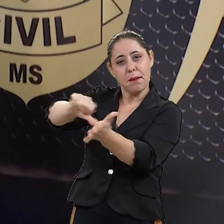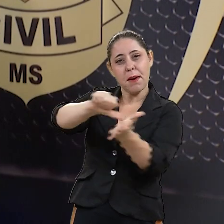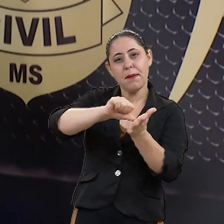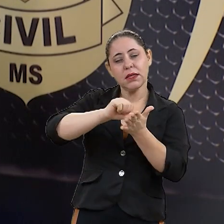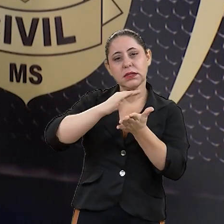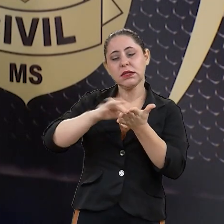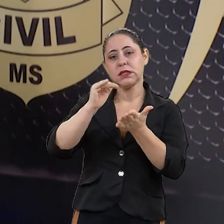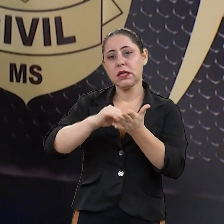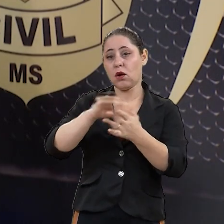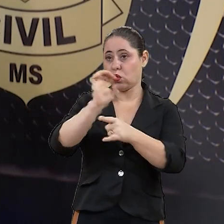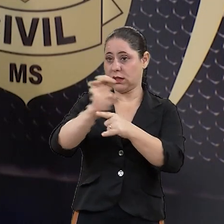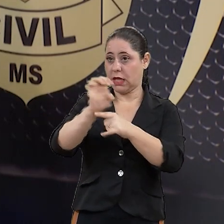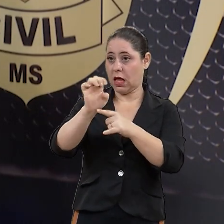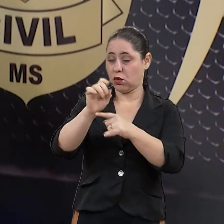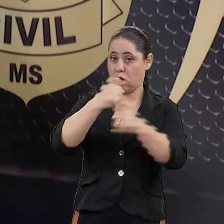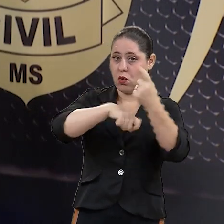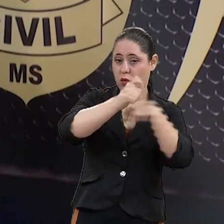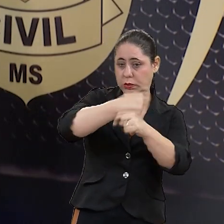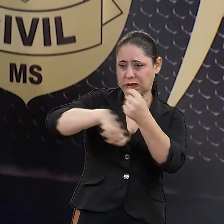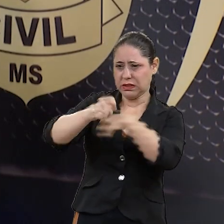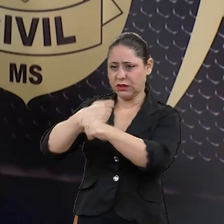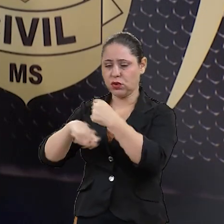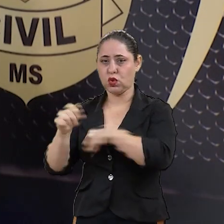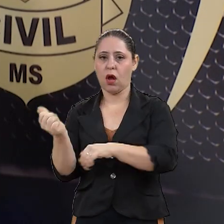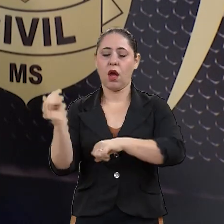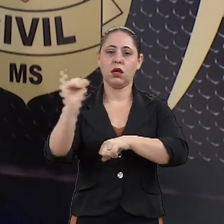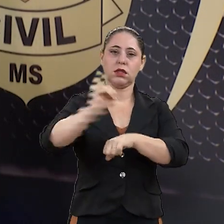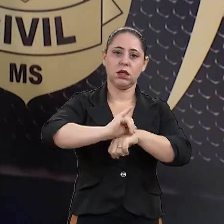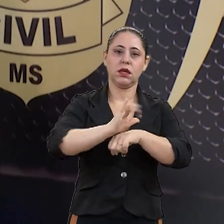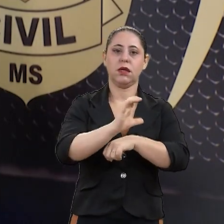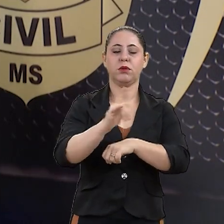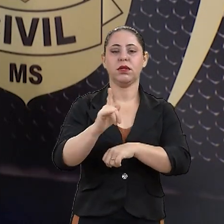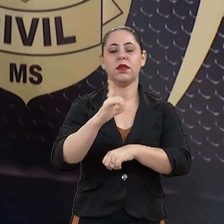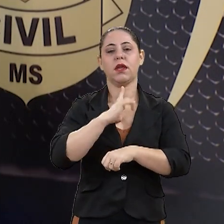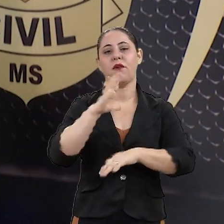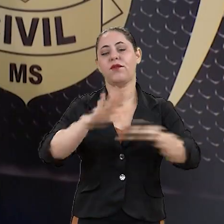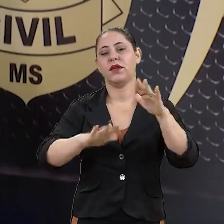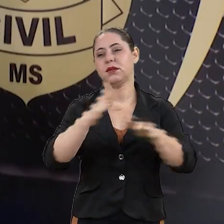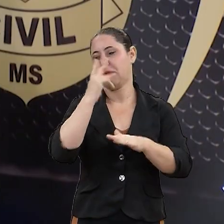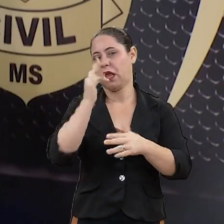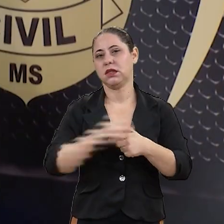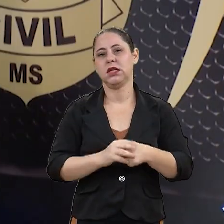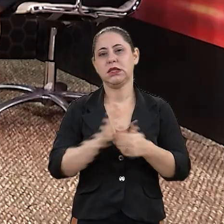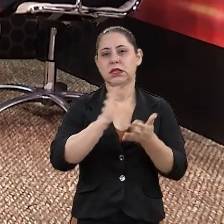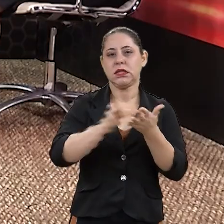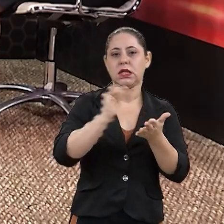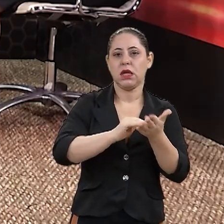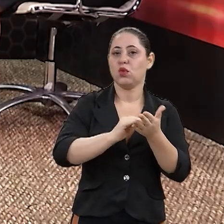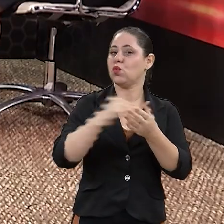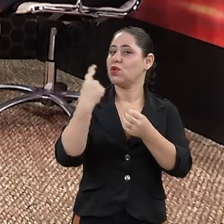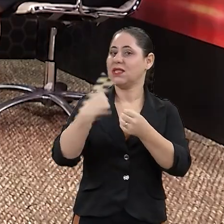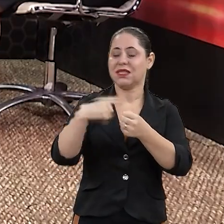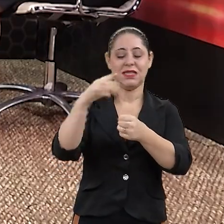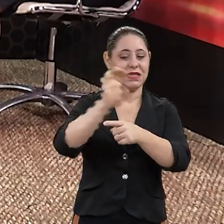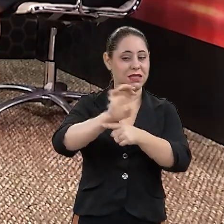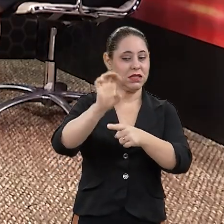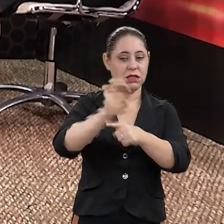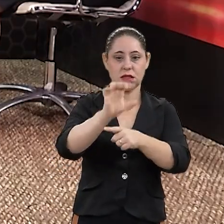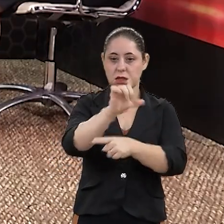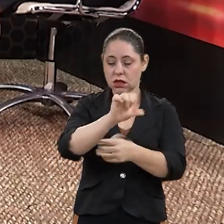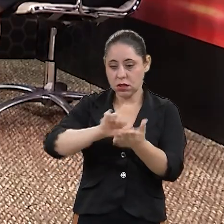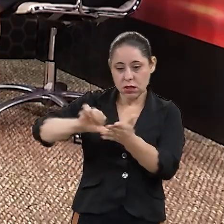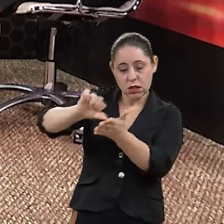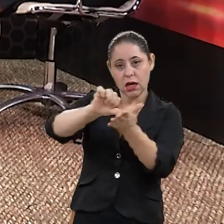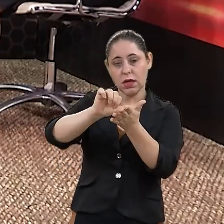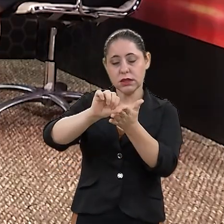né, um estado inteiro para administrar, elas não trabalham só na capital, por exemplo, que às vezes tem uma imagem disso. Então, você tem que fazer em todo o estado. Então,